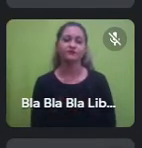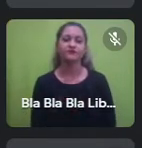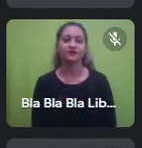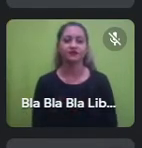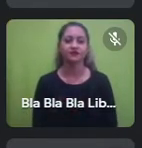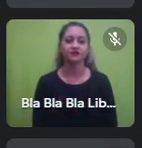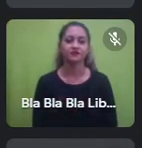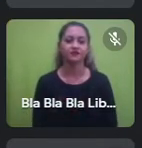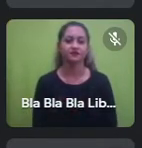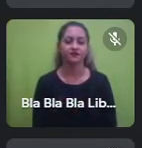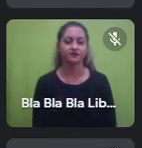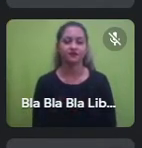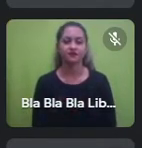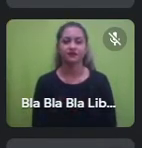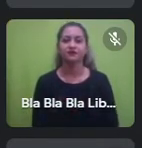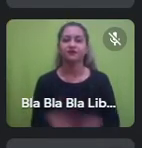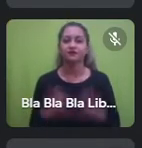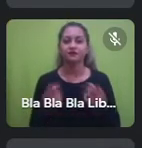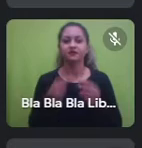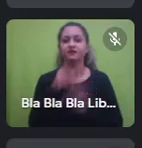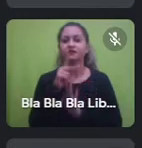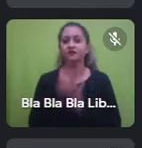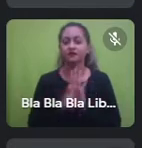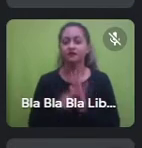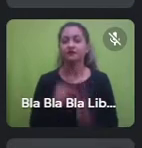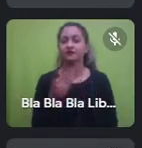Então, olha só, esse projeto aí,